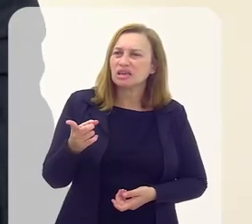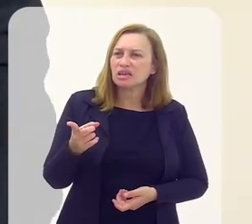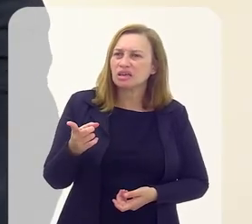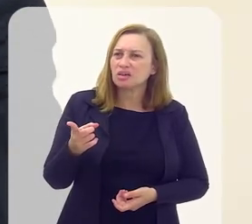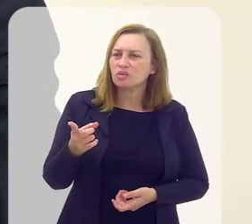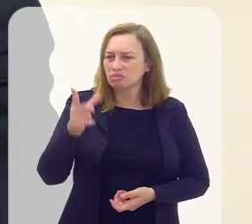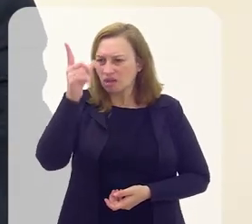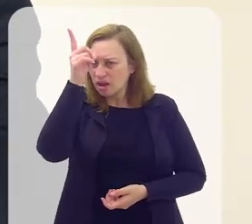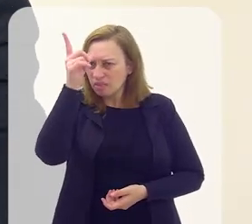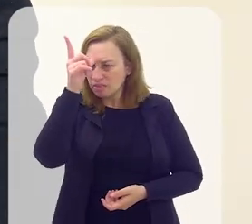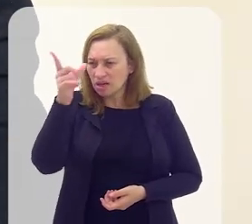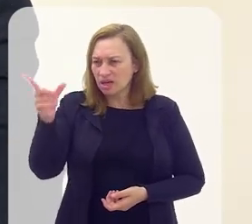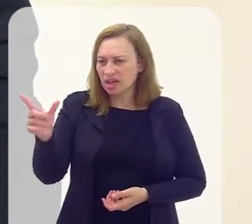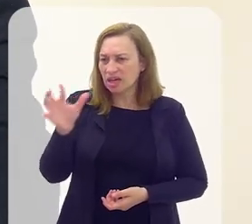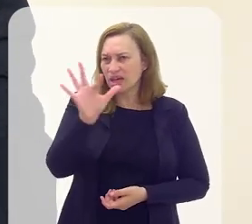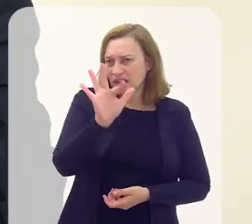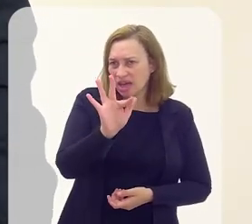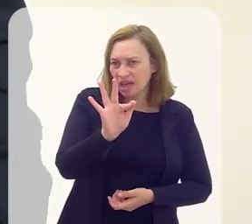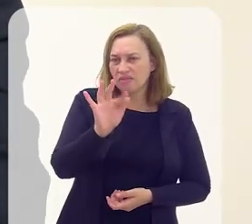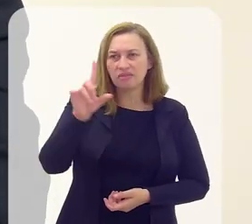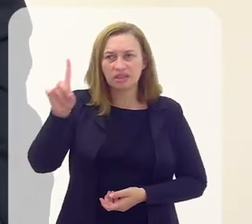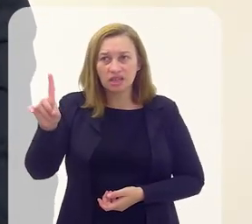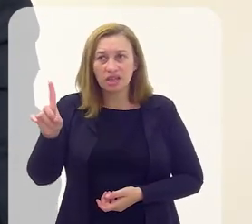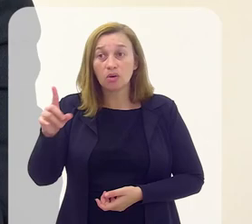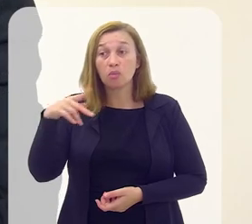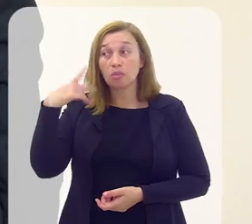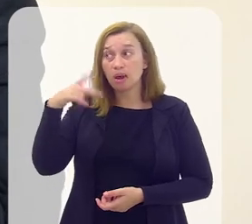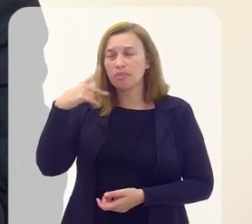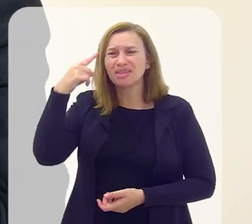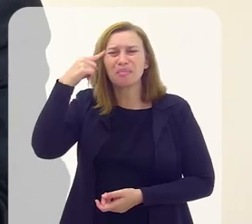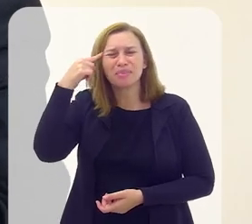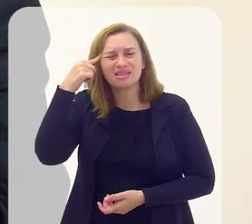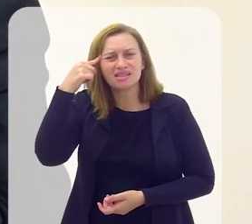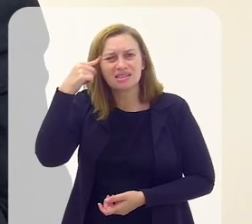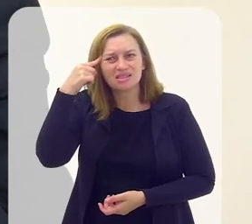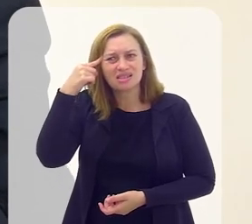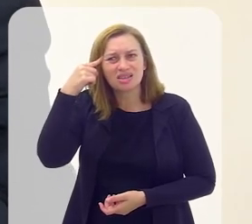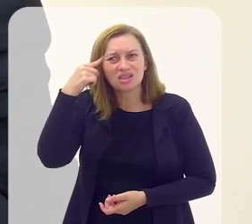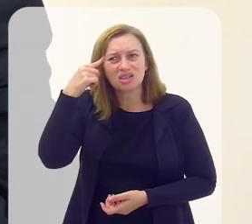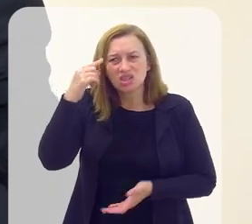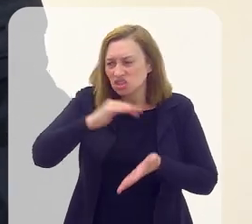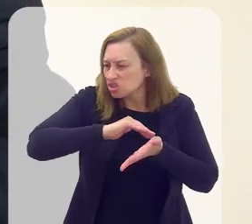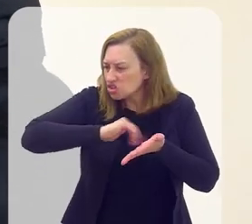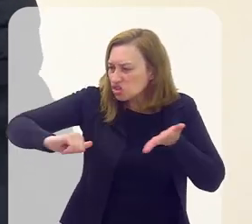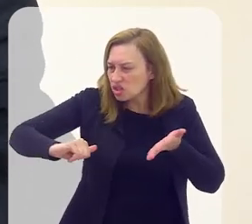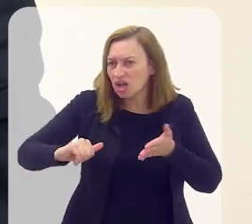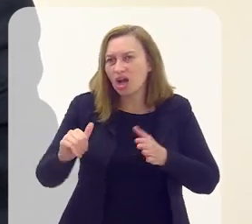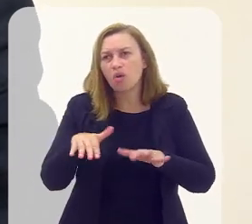a AfD de Deutsche na Alemanha, e que, inclusive, o parlamento agora está pensando em